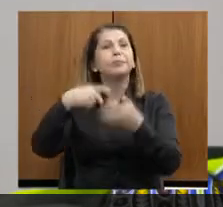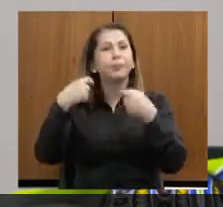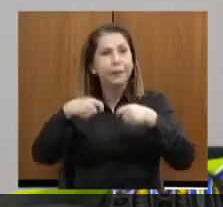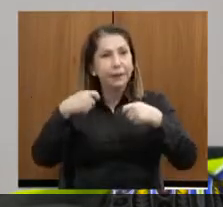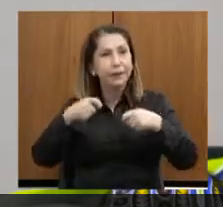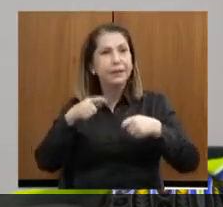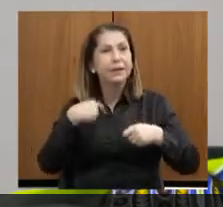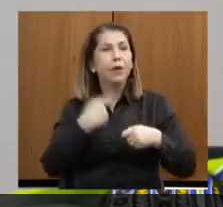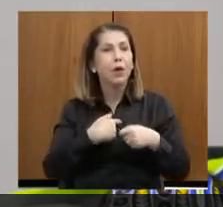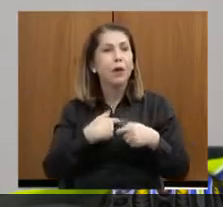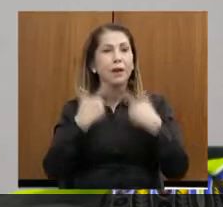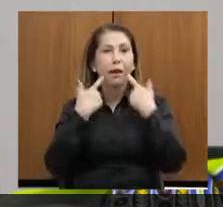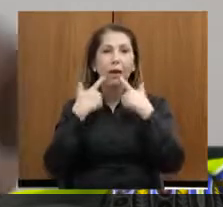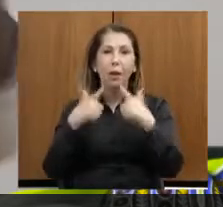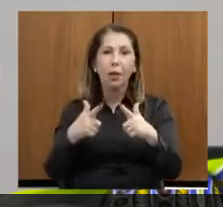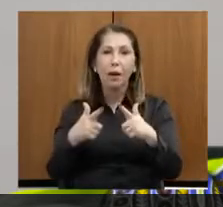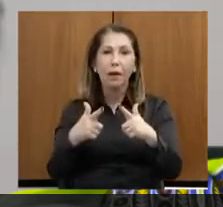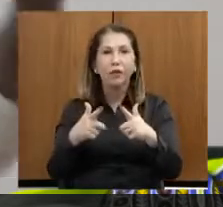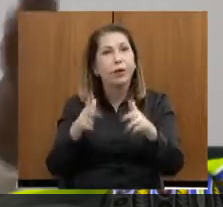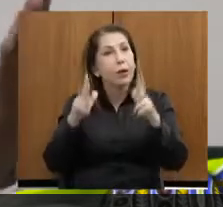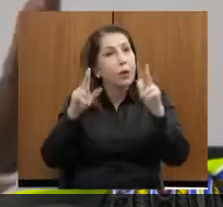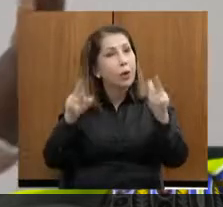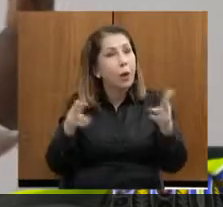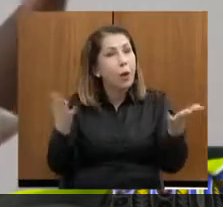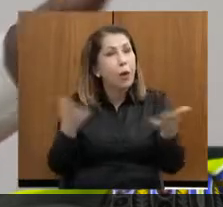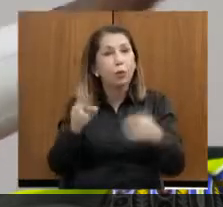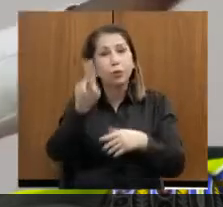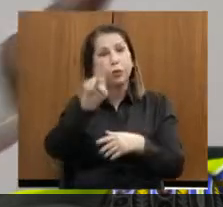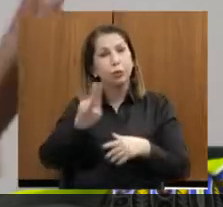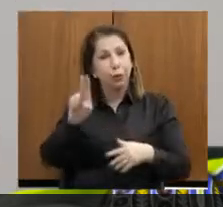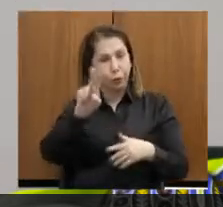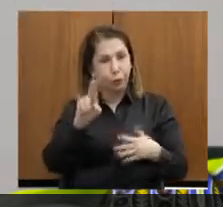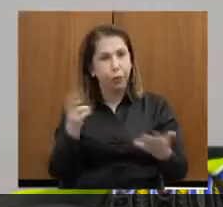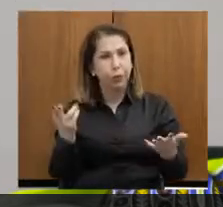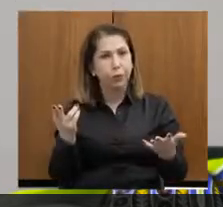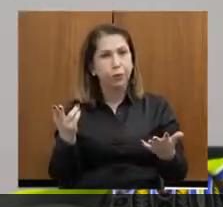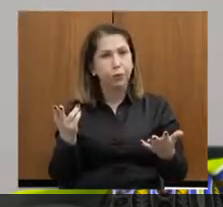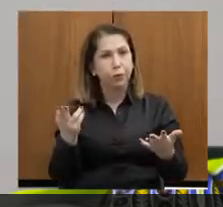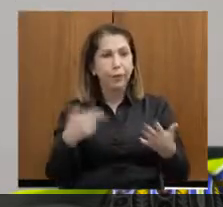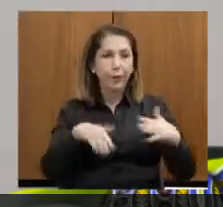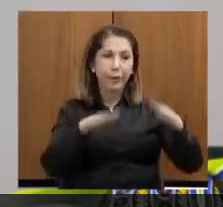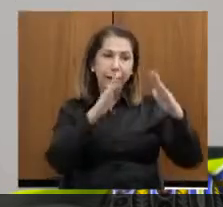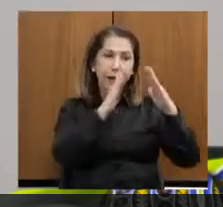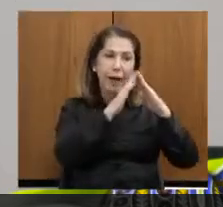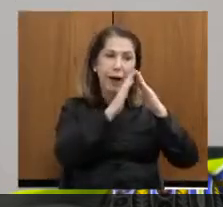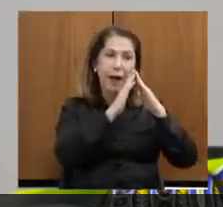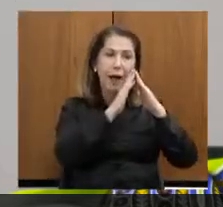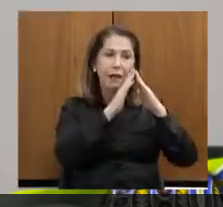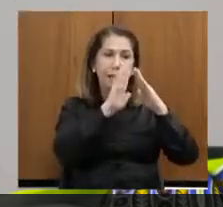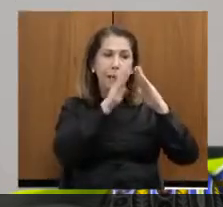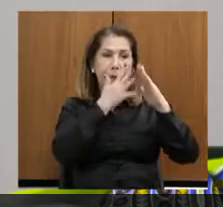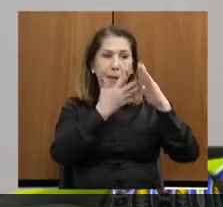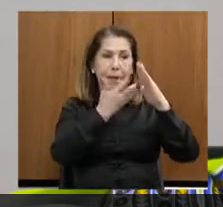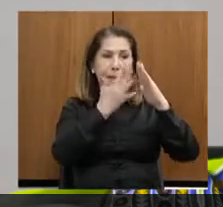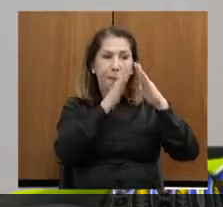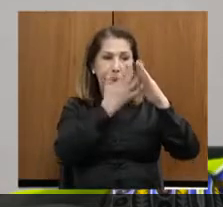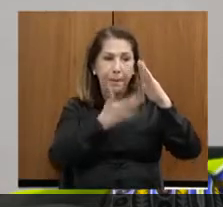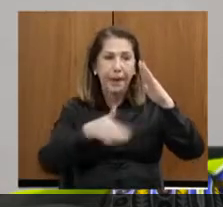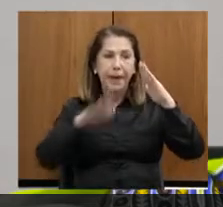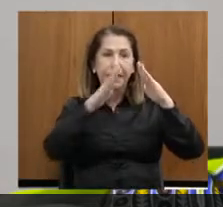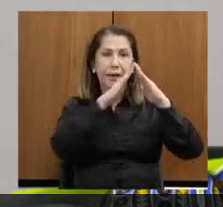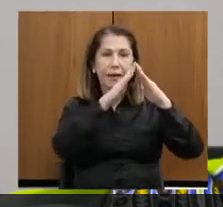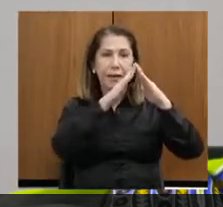da gente outras linguagens como a linguagem vocês usam nas casas de matriz africana que não Domino